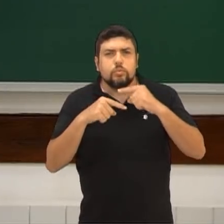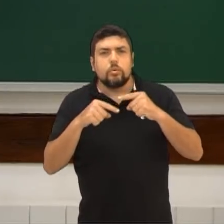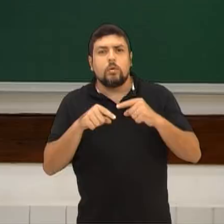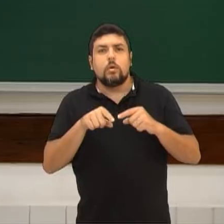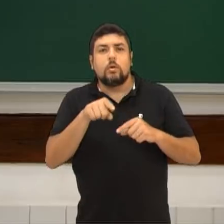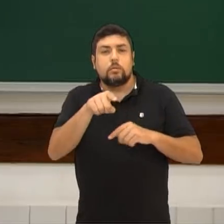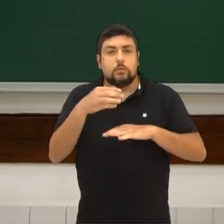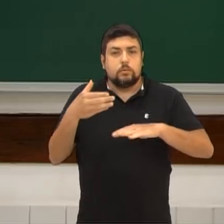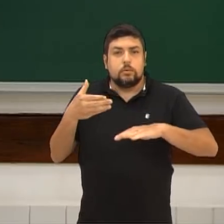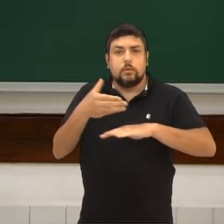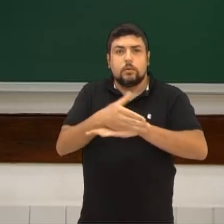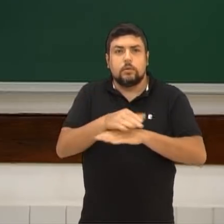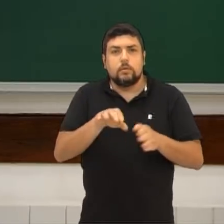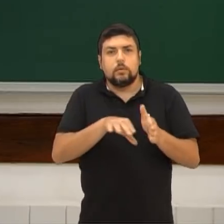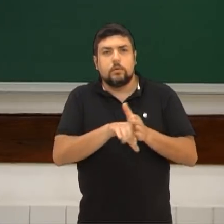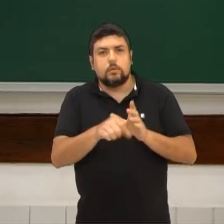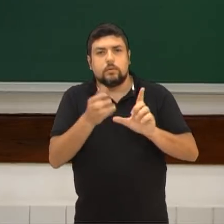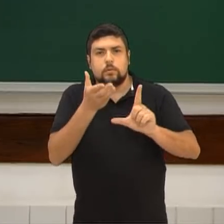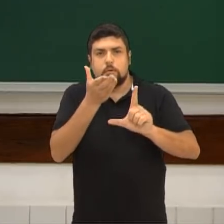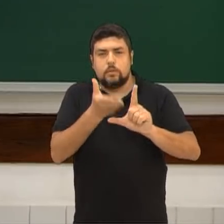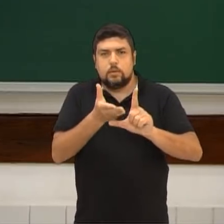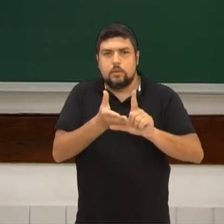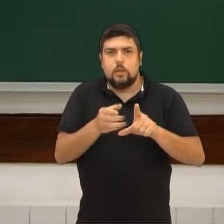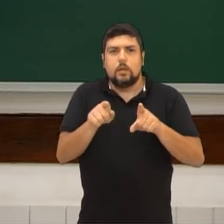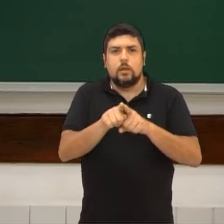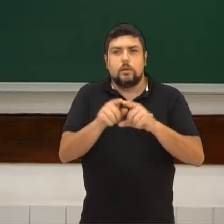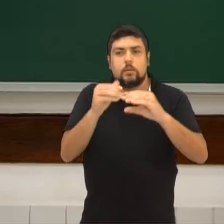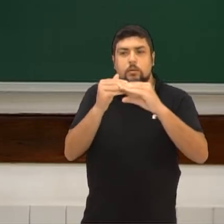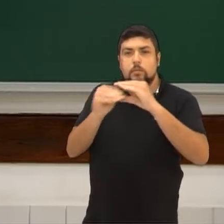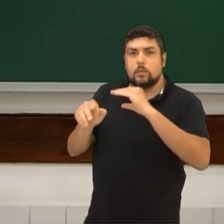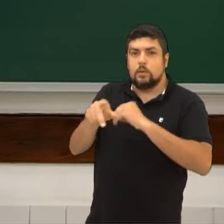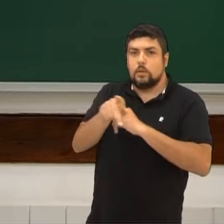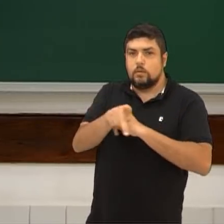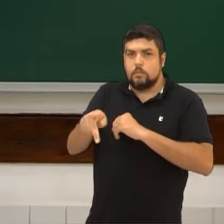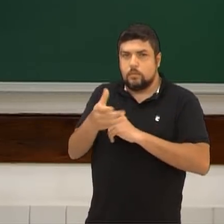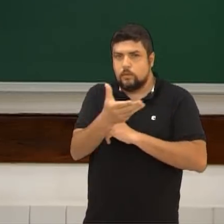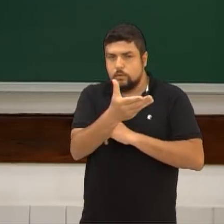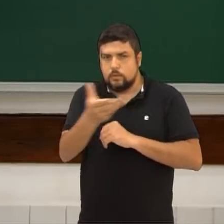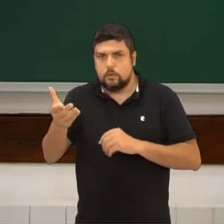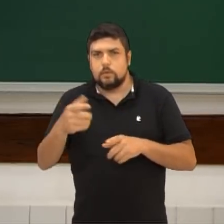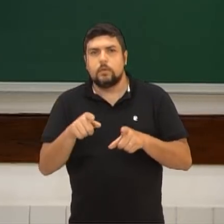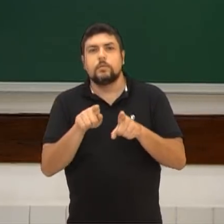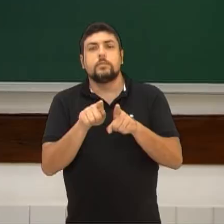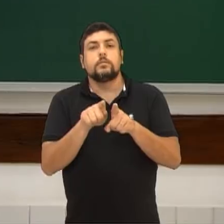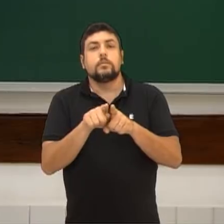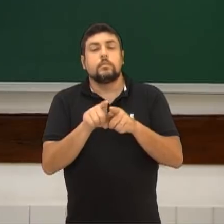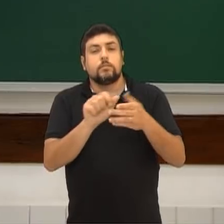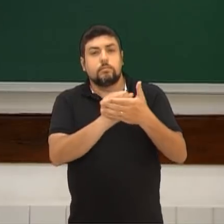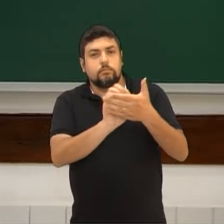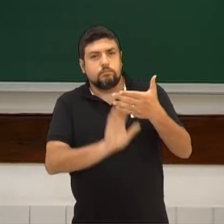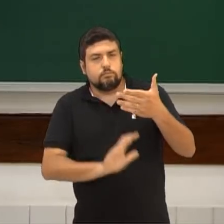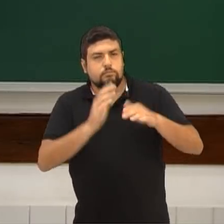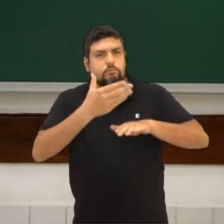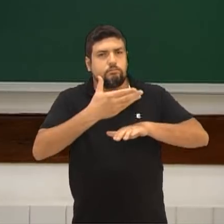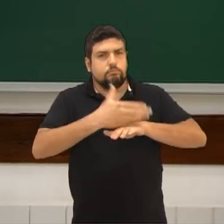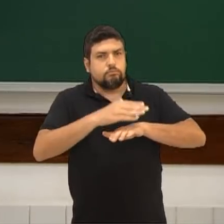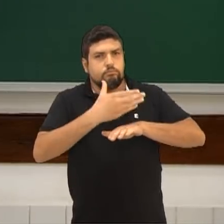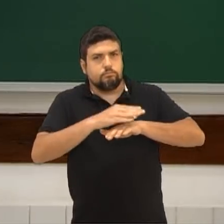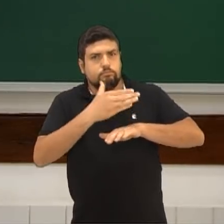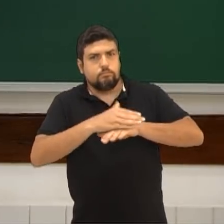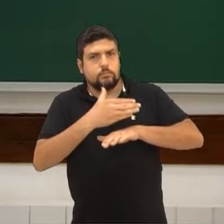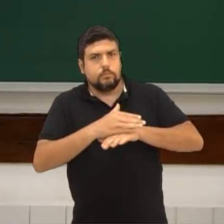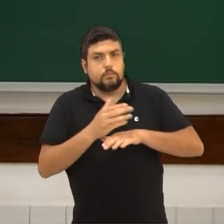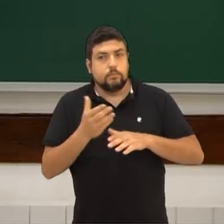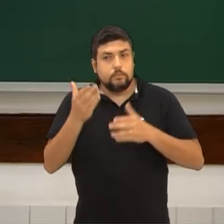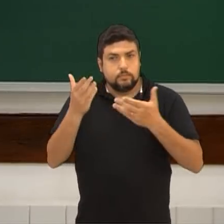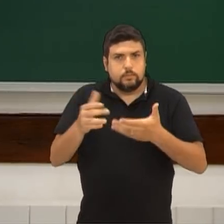no Classroom e mandar o questionamento para o professor de vocês e realizar as atividades que estão disponíveis também